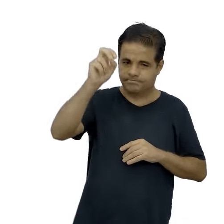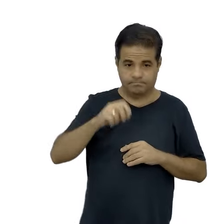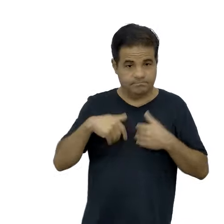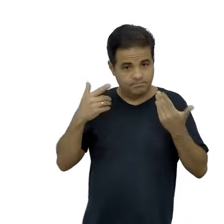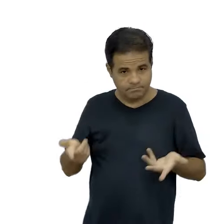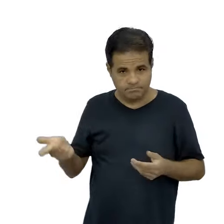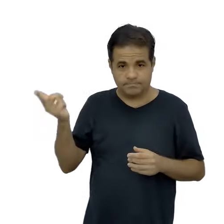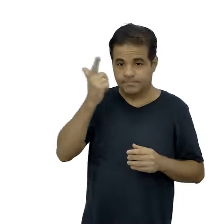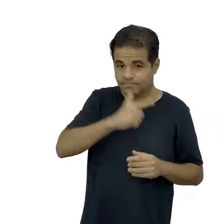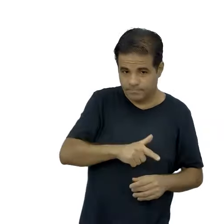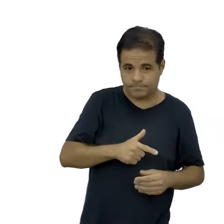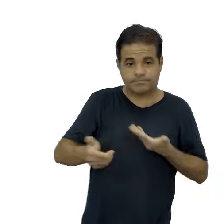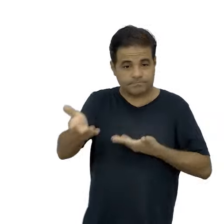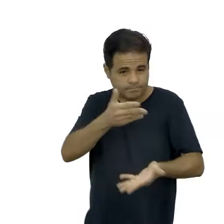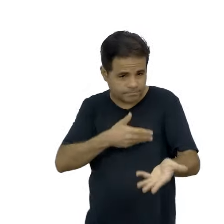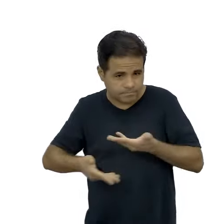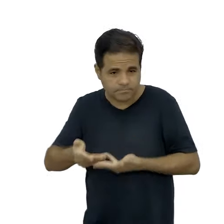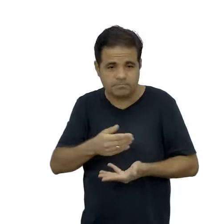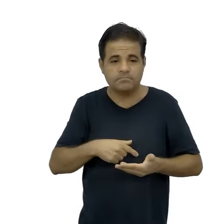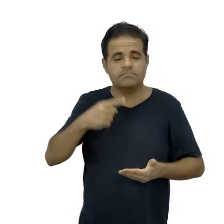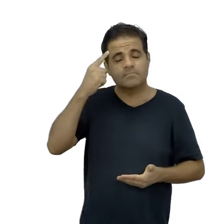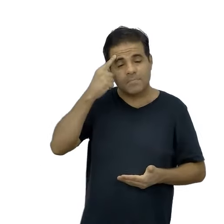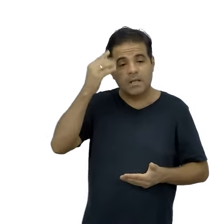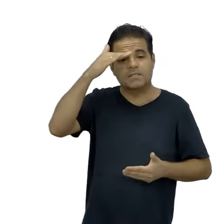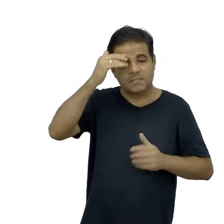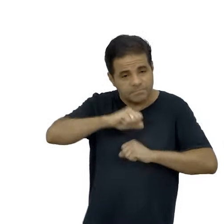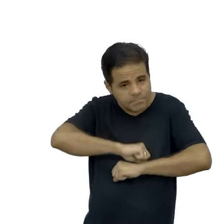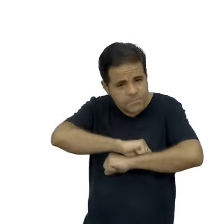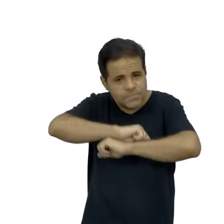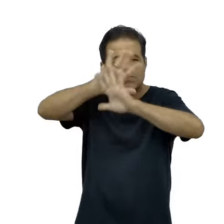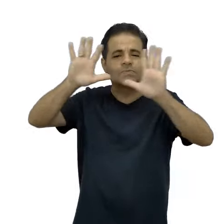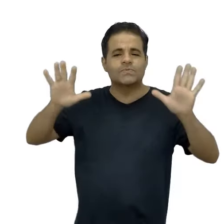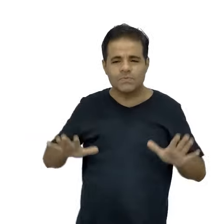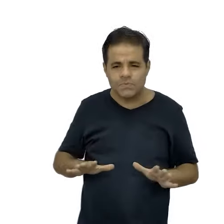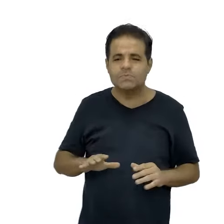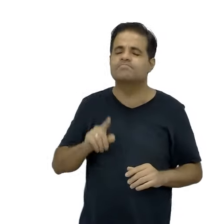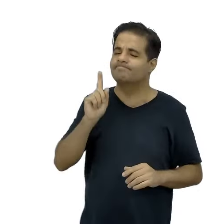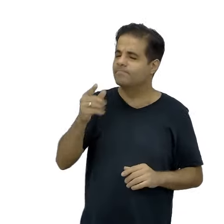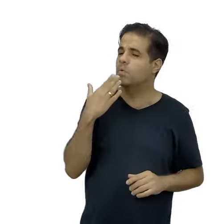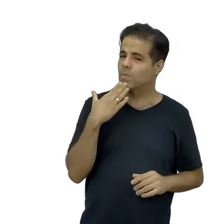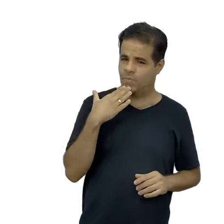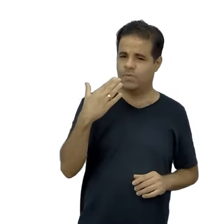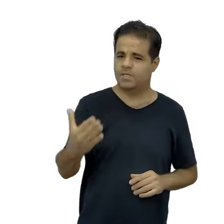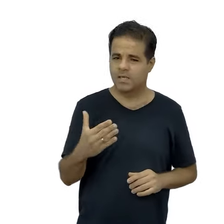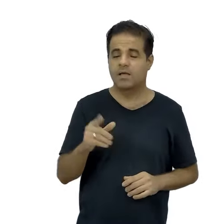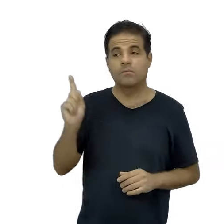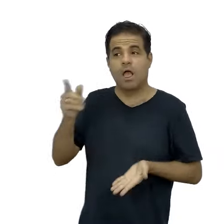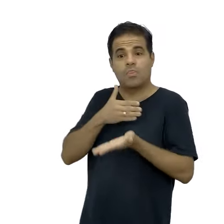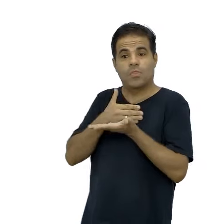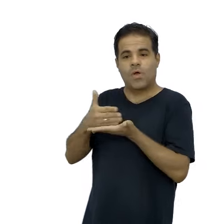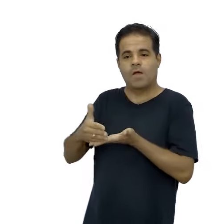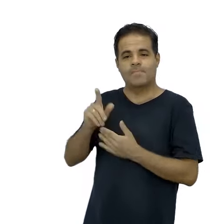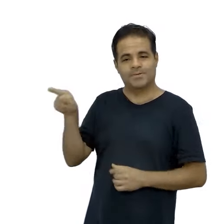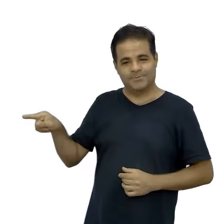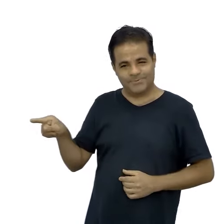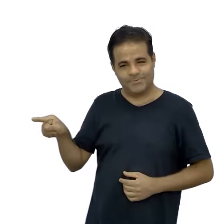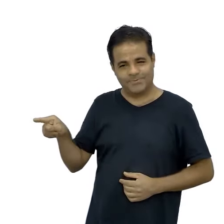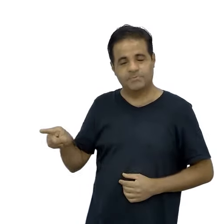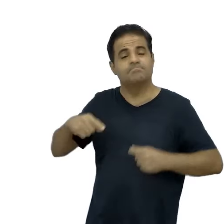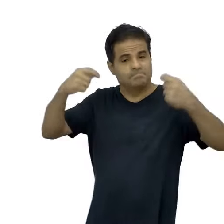estamos conseguindo associar, estamos conseguindo compreender o que foi solicitado no começo, né, que